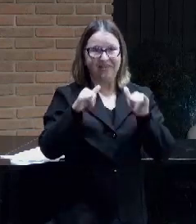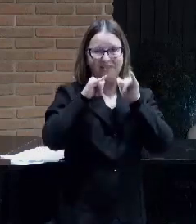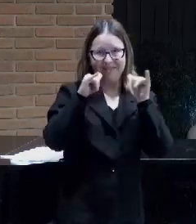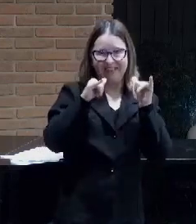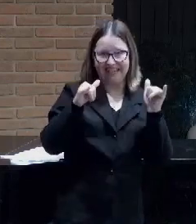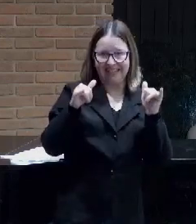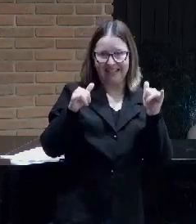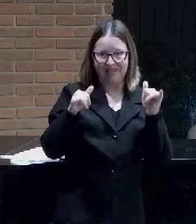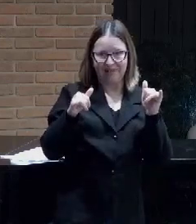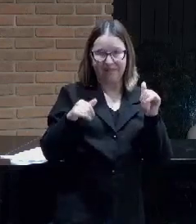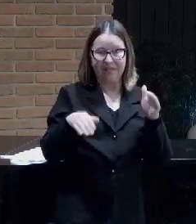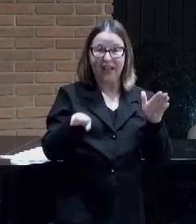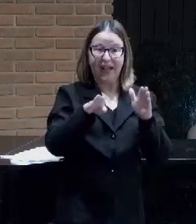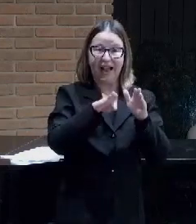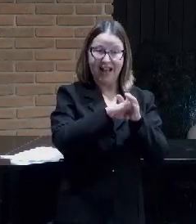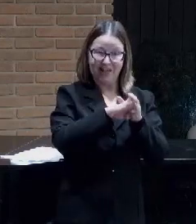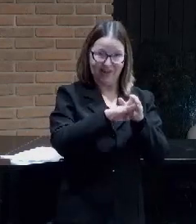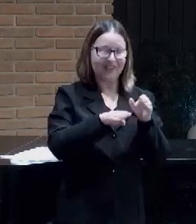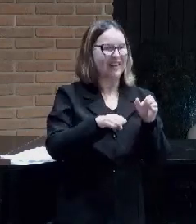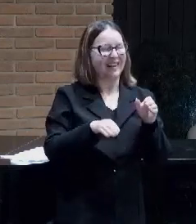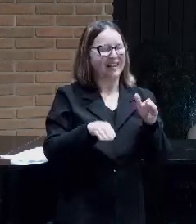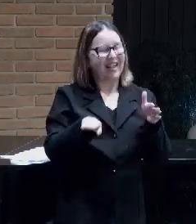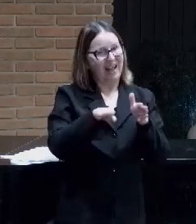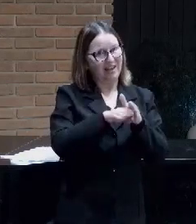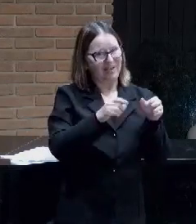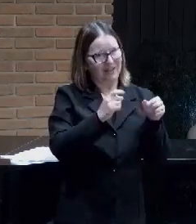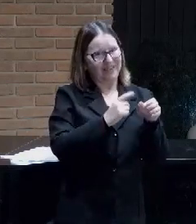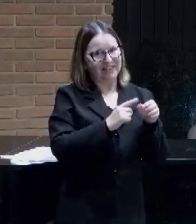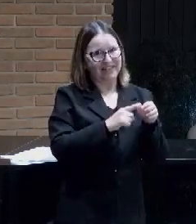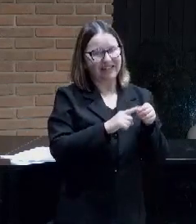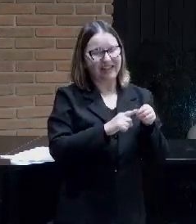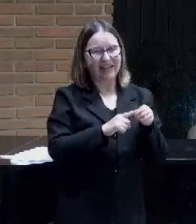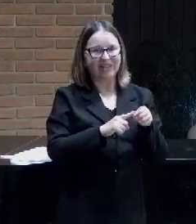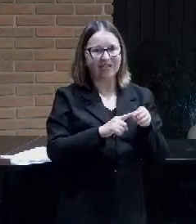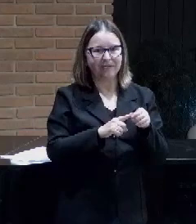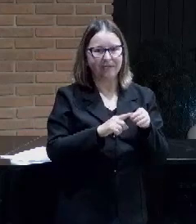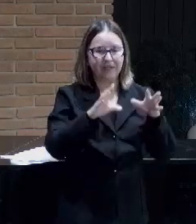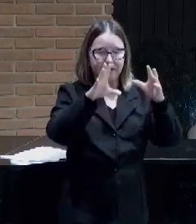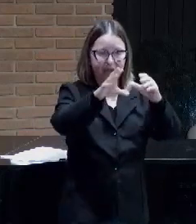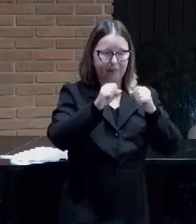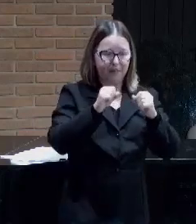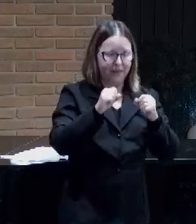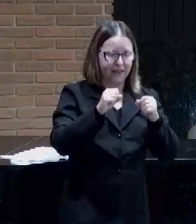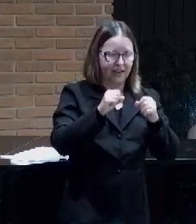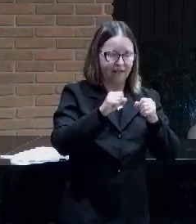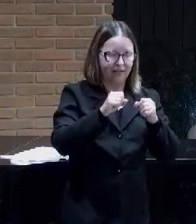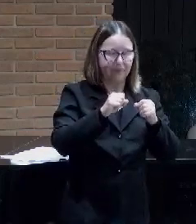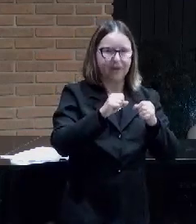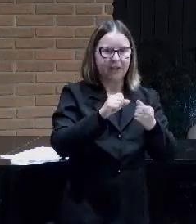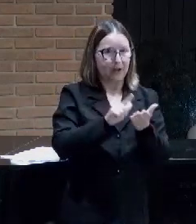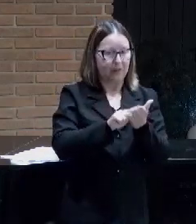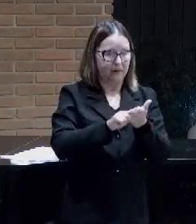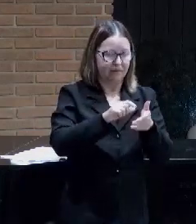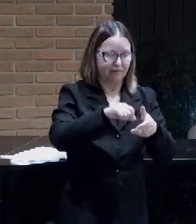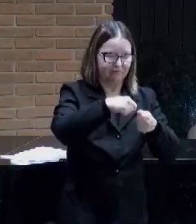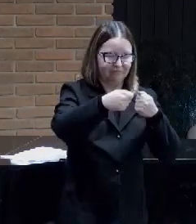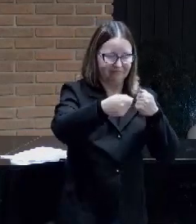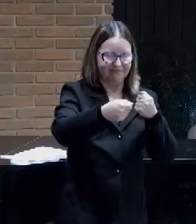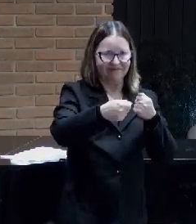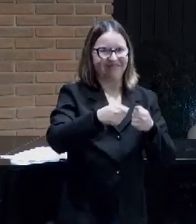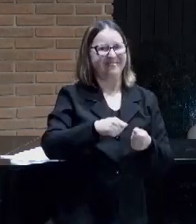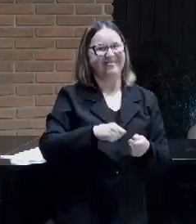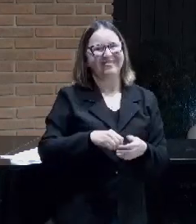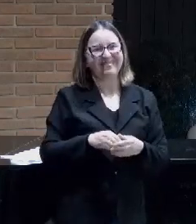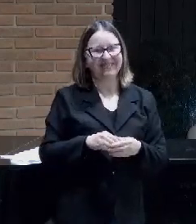chegava nessa cidade, uma outra mensagem colocava nela, uma resposta talvez, para ela ou voltar ou ir para outra cidade. Totalmente diferente do que acontece hoje em dia, que é muito mais